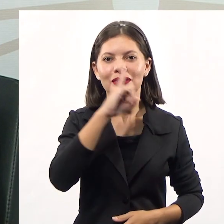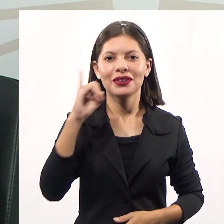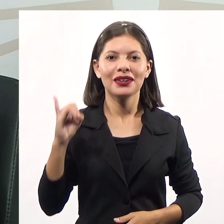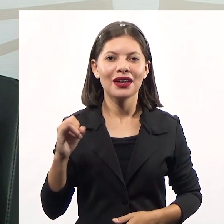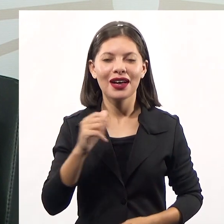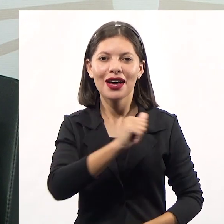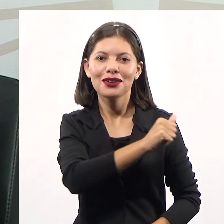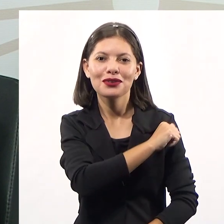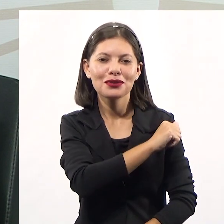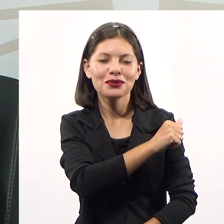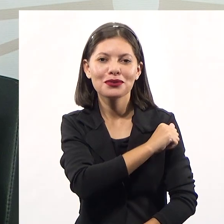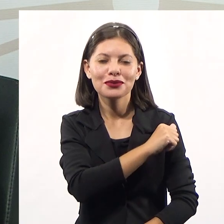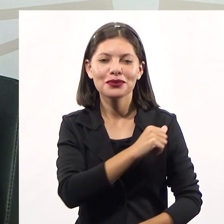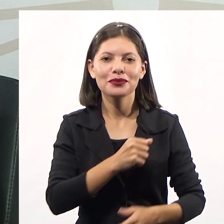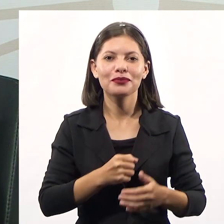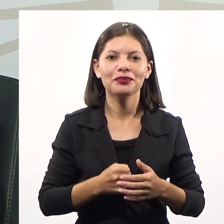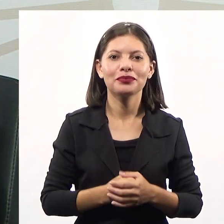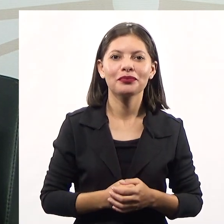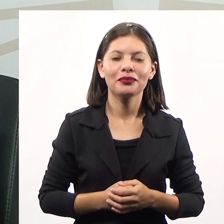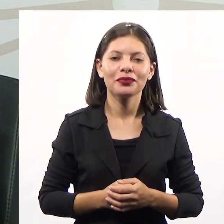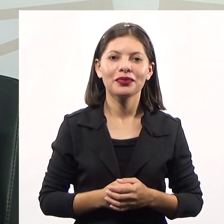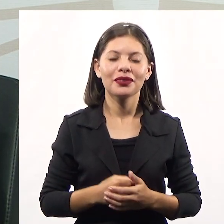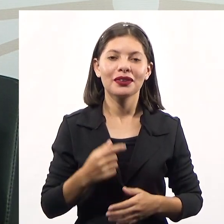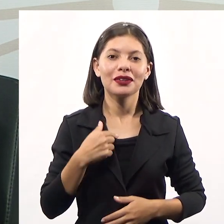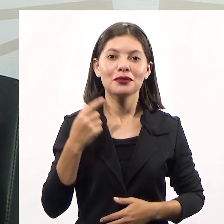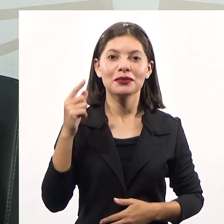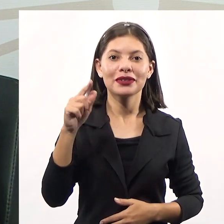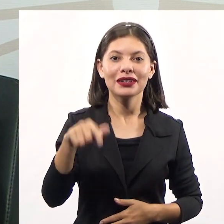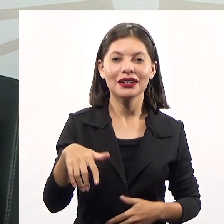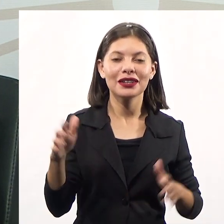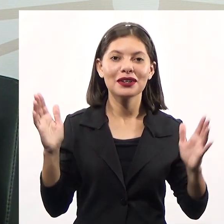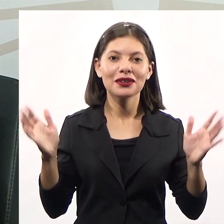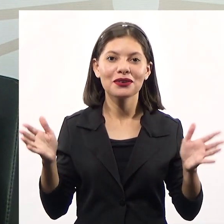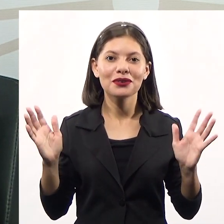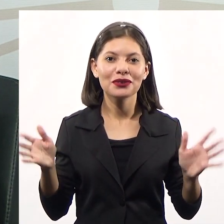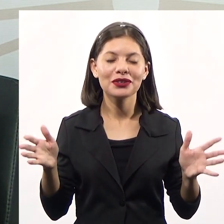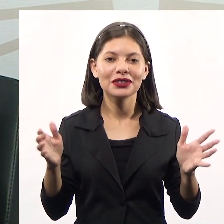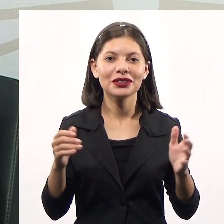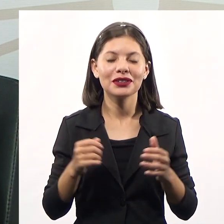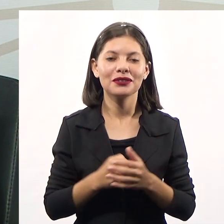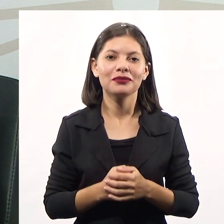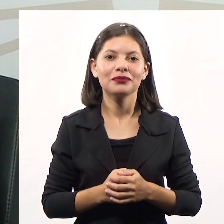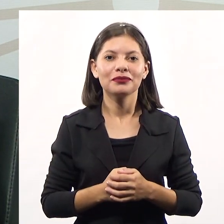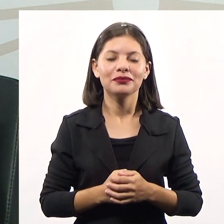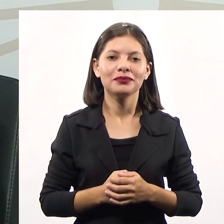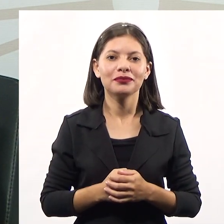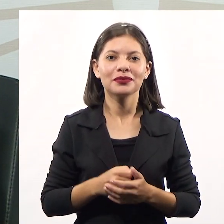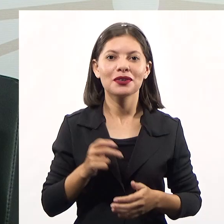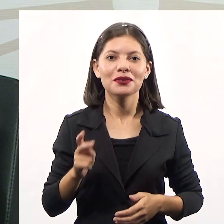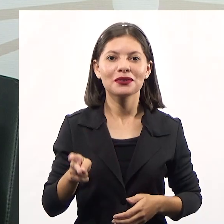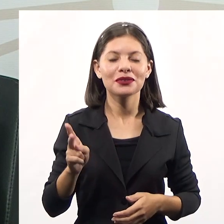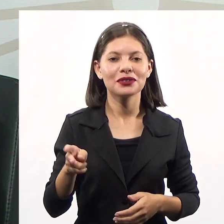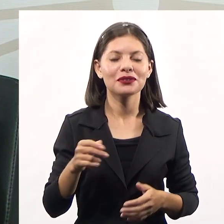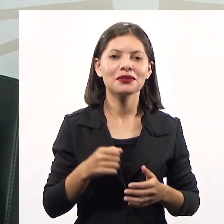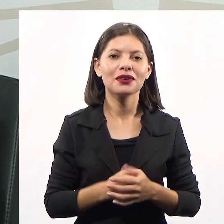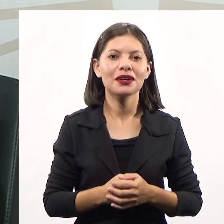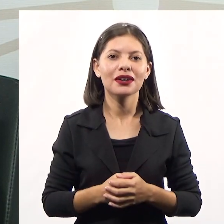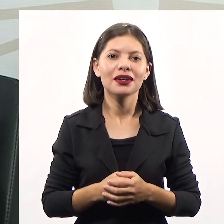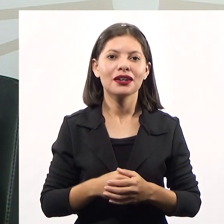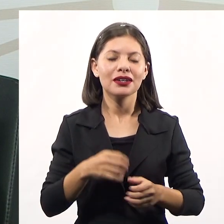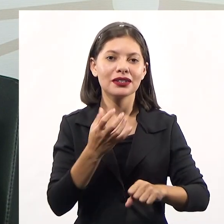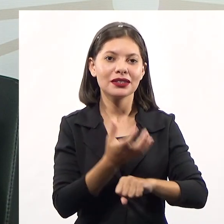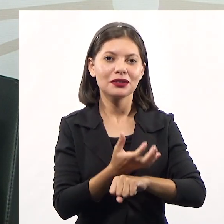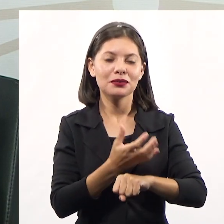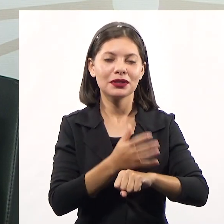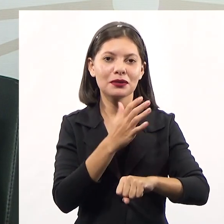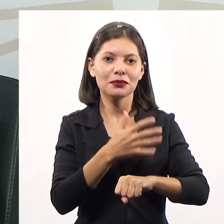Olá, querido aluna, querido aluno. Nós estamos aqui hoje para dar continuidade à nossa disciplina